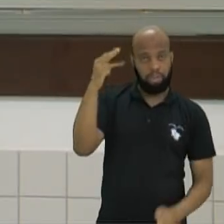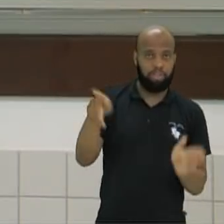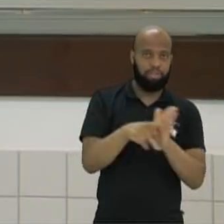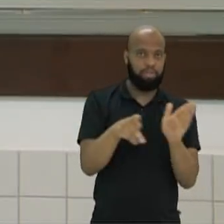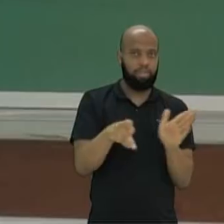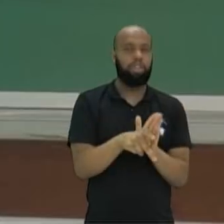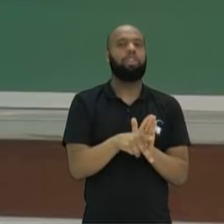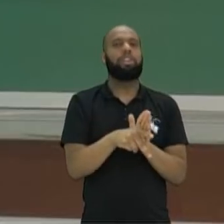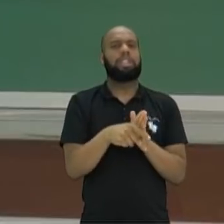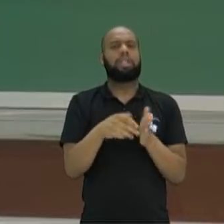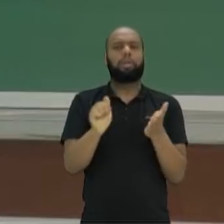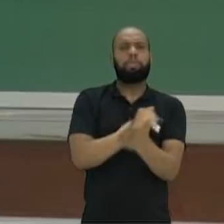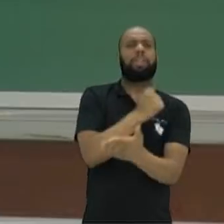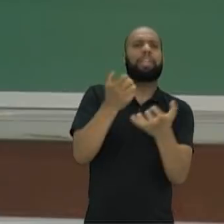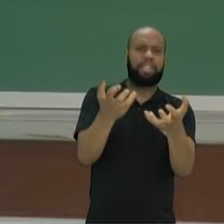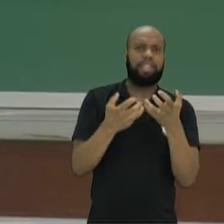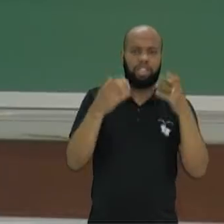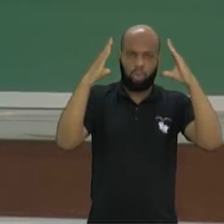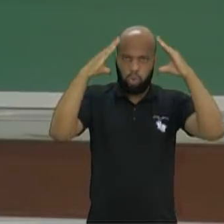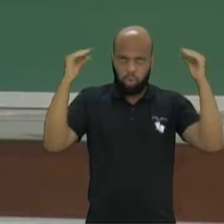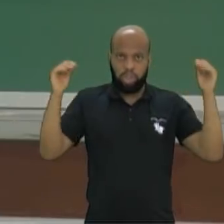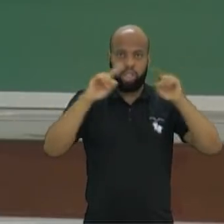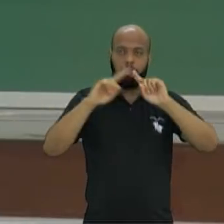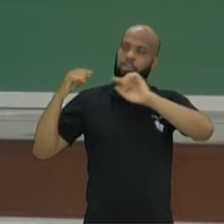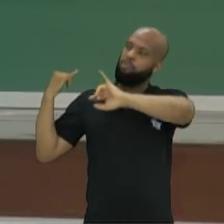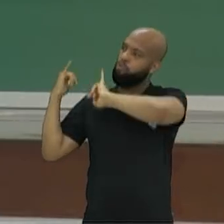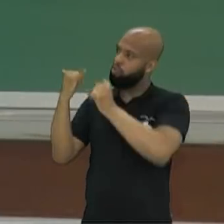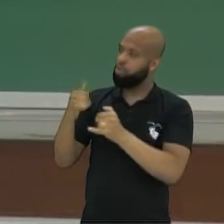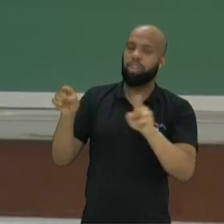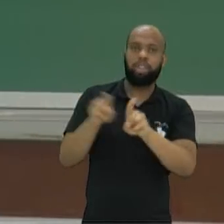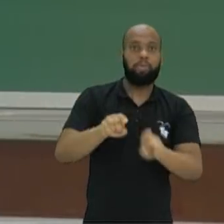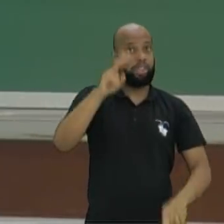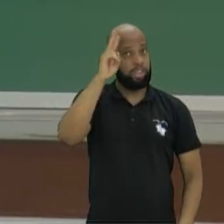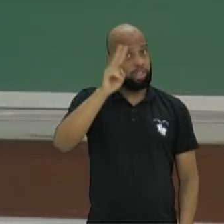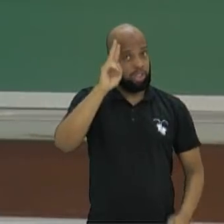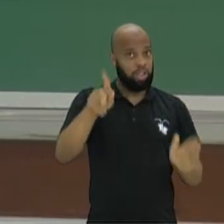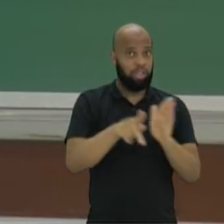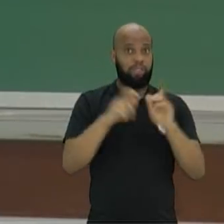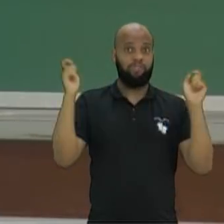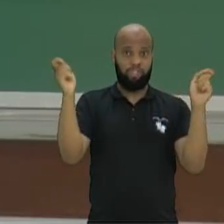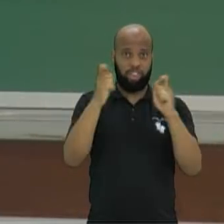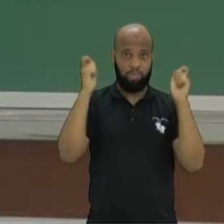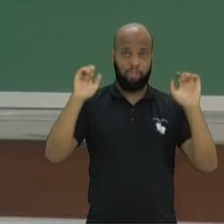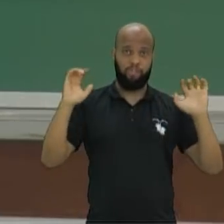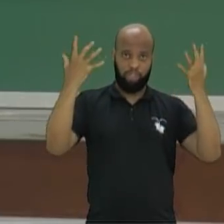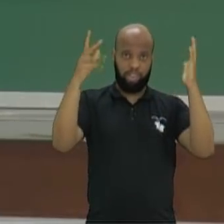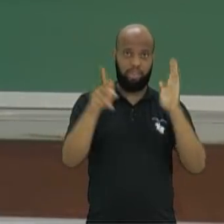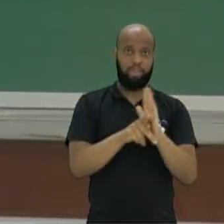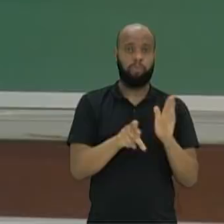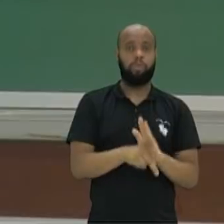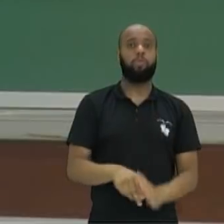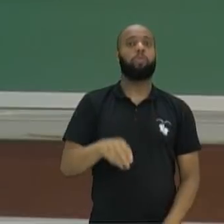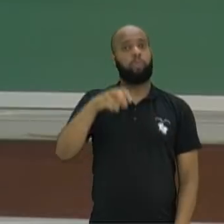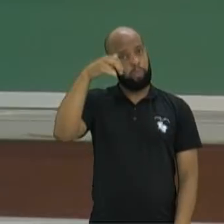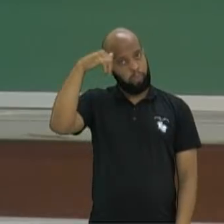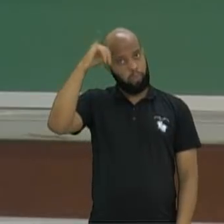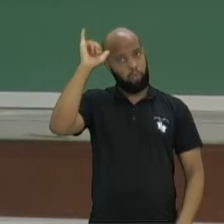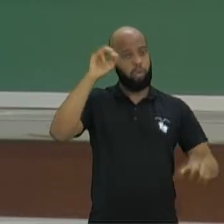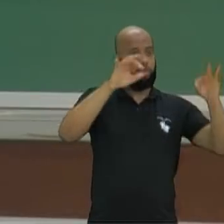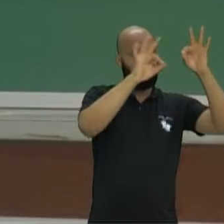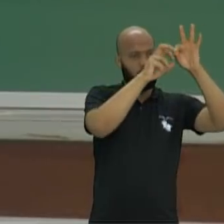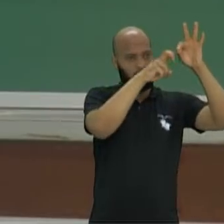holandesa, o folclore, a história da festa do boi voador, a construção do torreão está aqui, né? Não